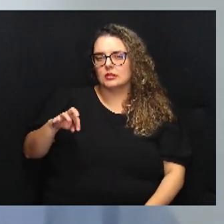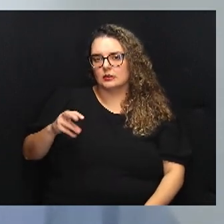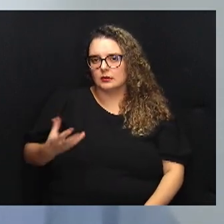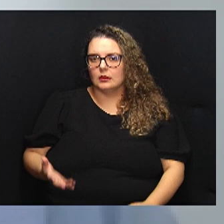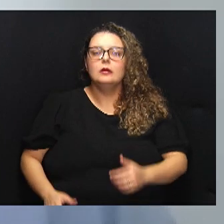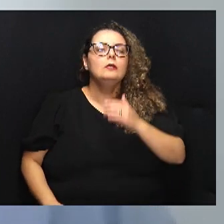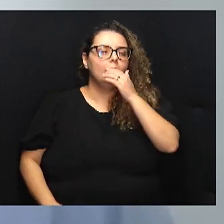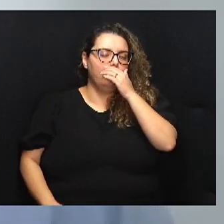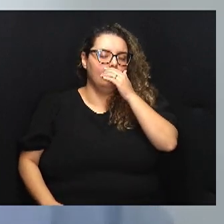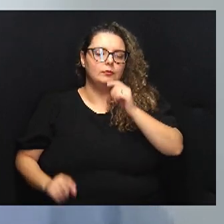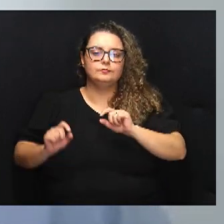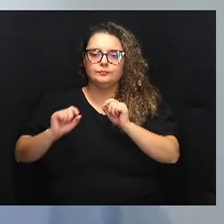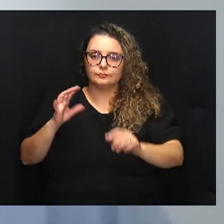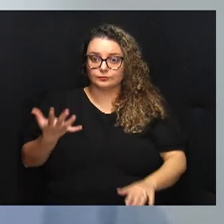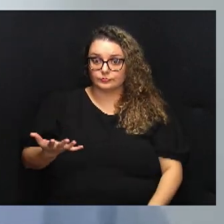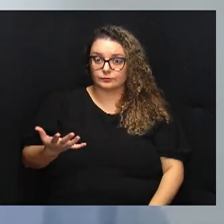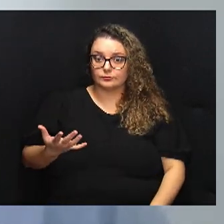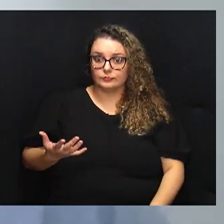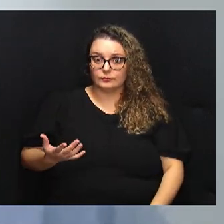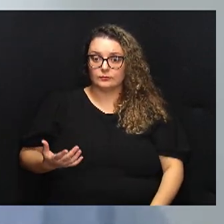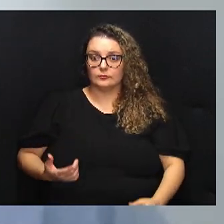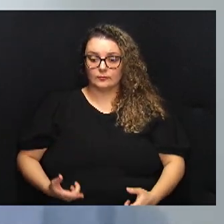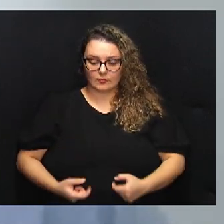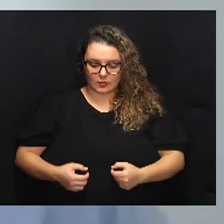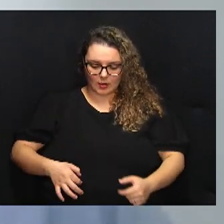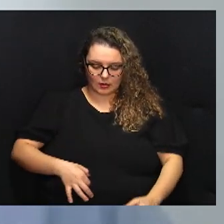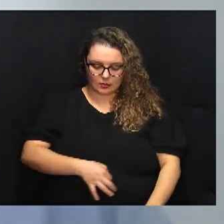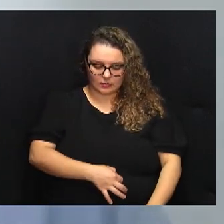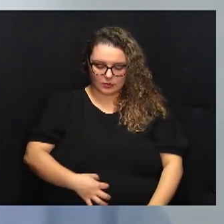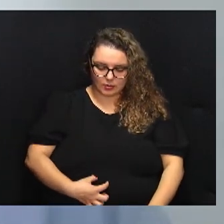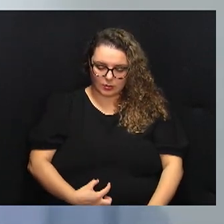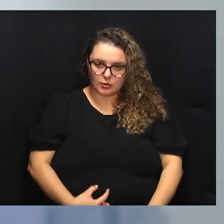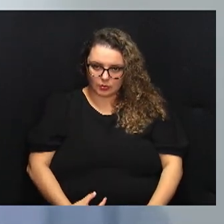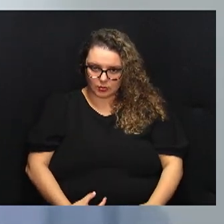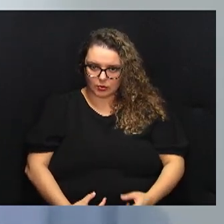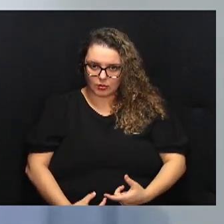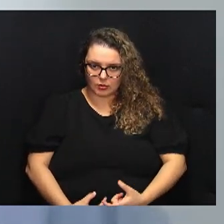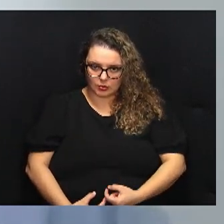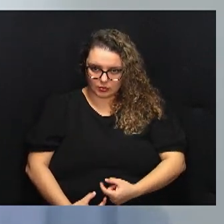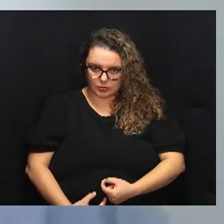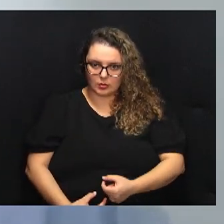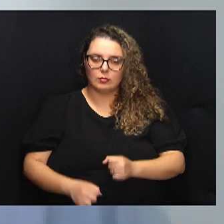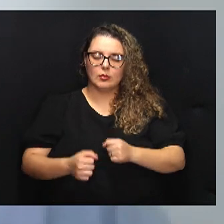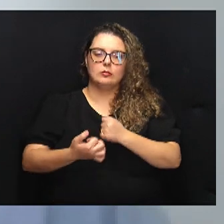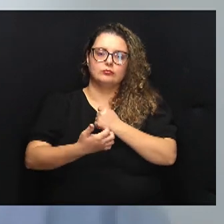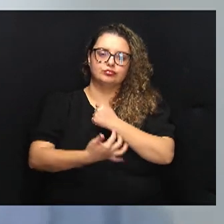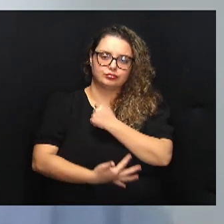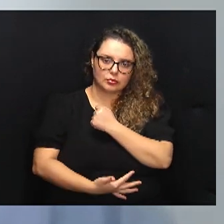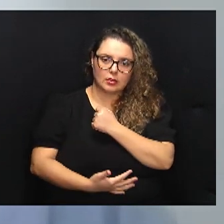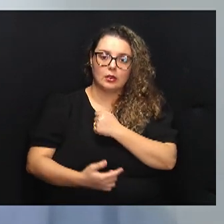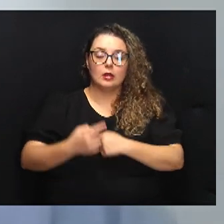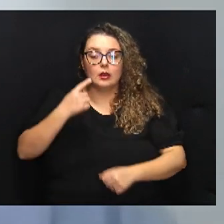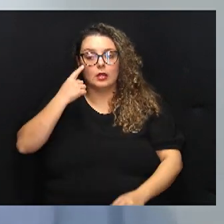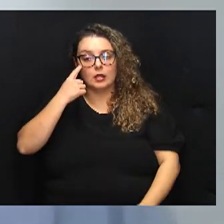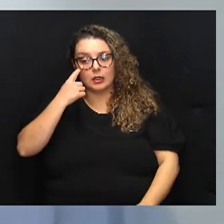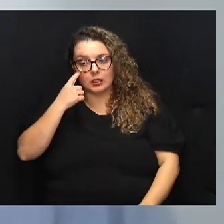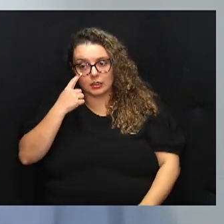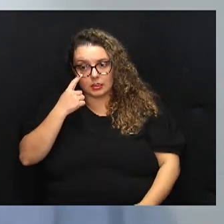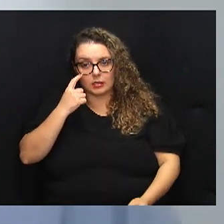quê, né? O tumor geralmente está localizado no intestino ou no reto, ele pode causar sangramento, causar anemia, e